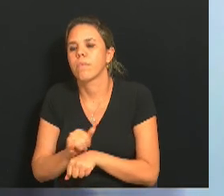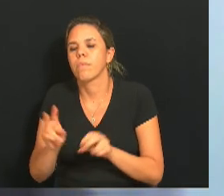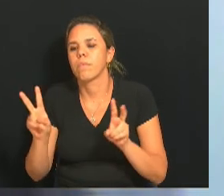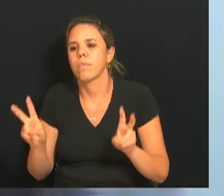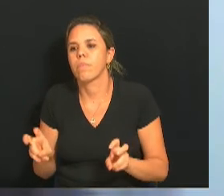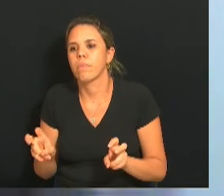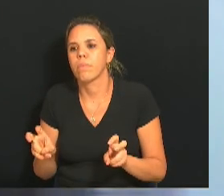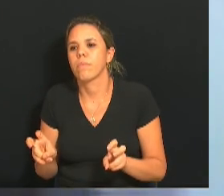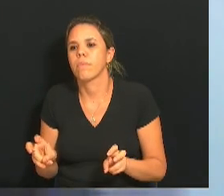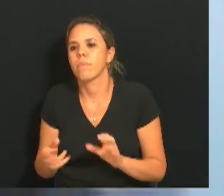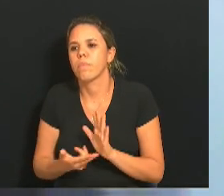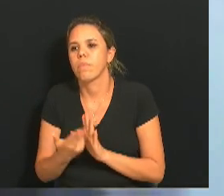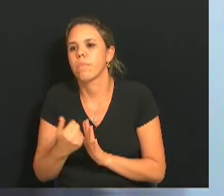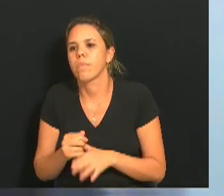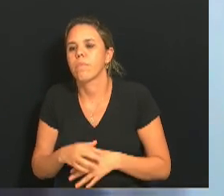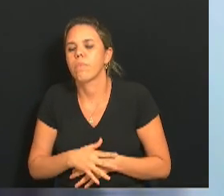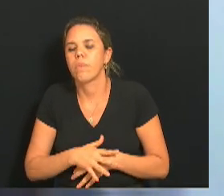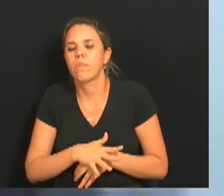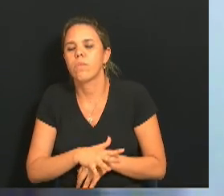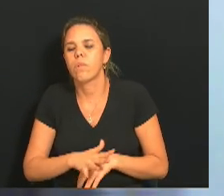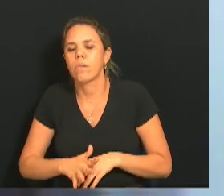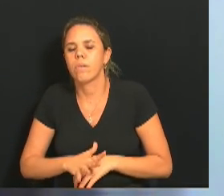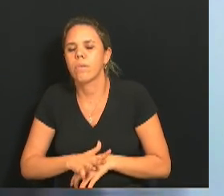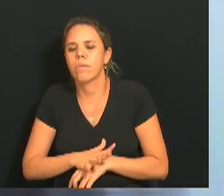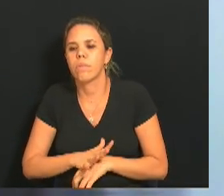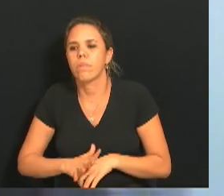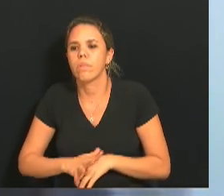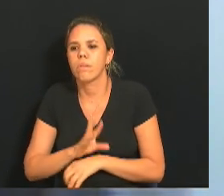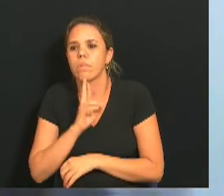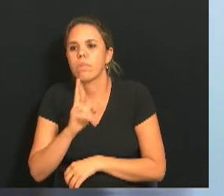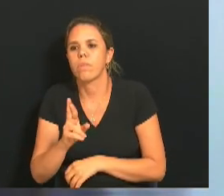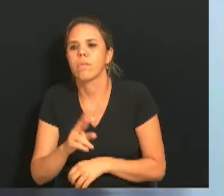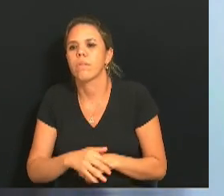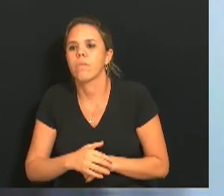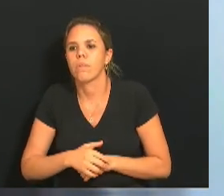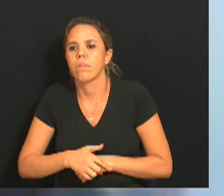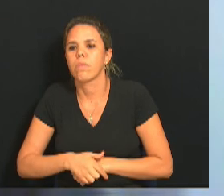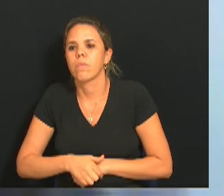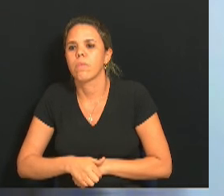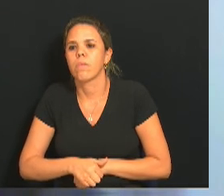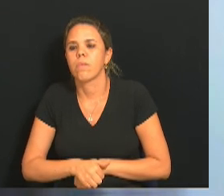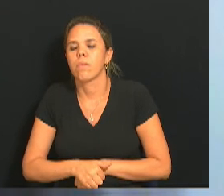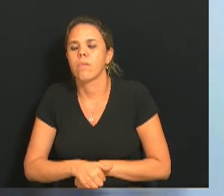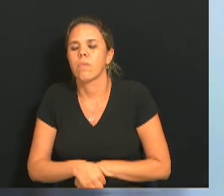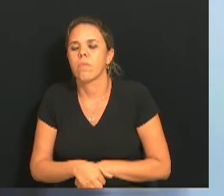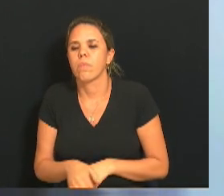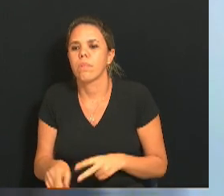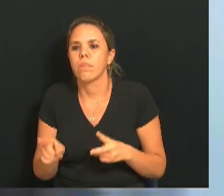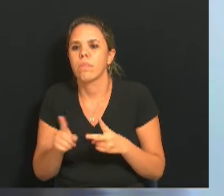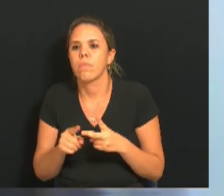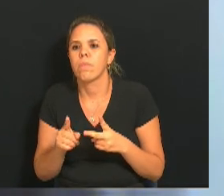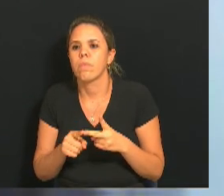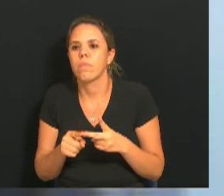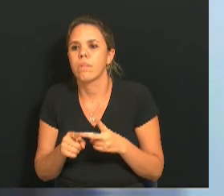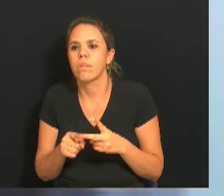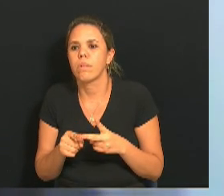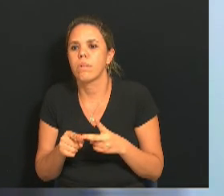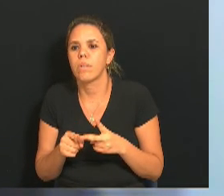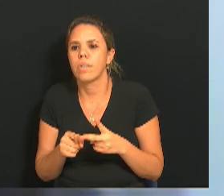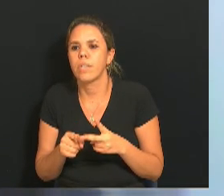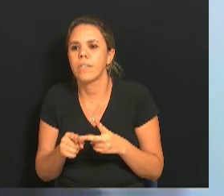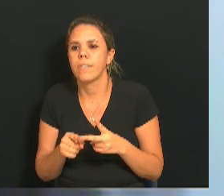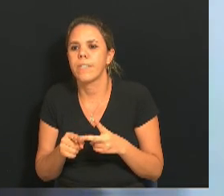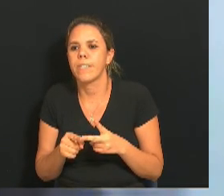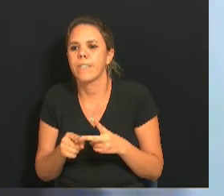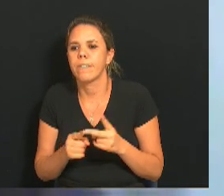da charge, foi isso, nós respondemos. E em relação ao escrito do